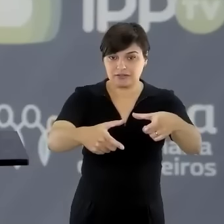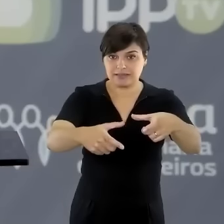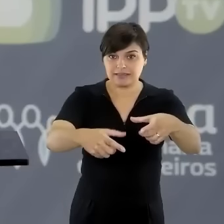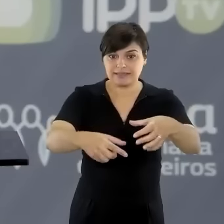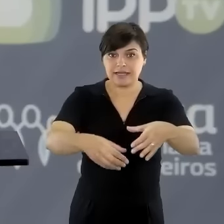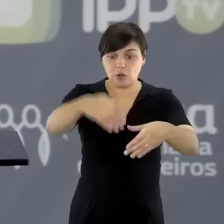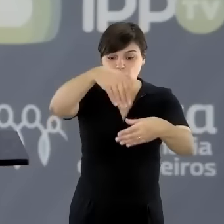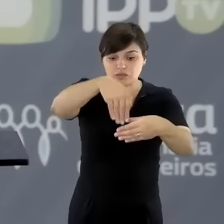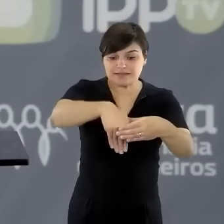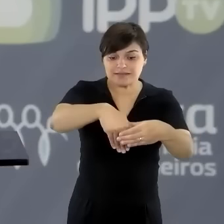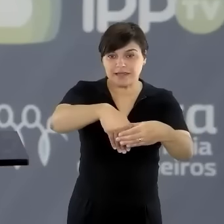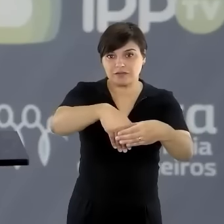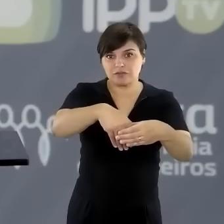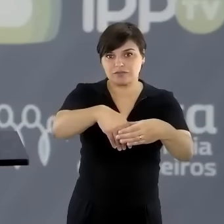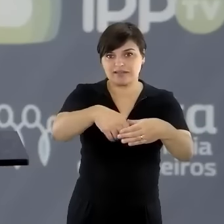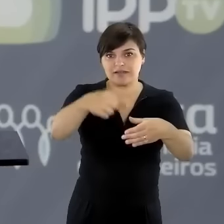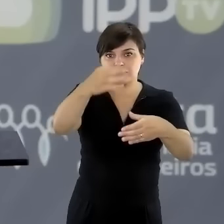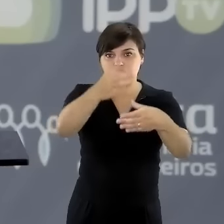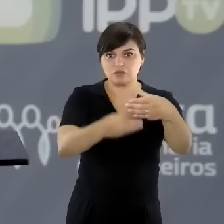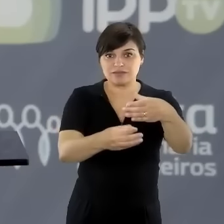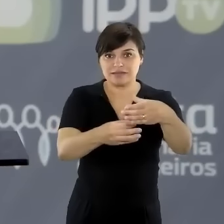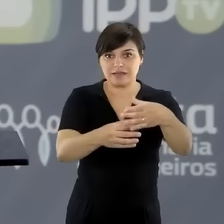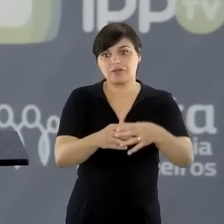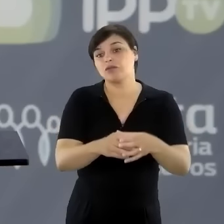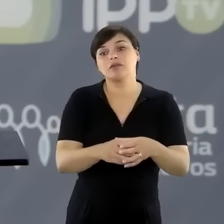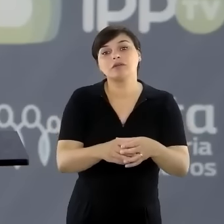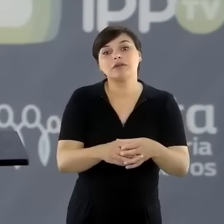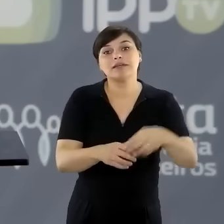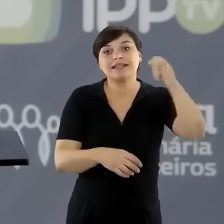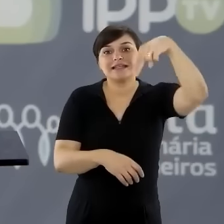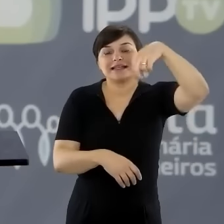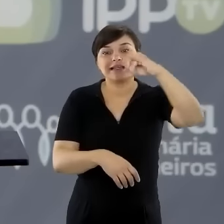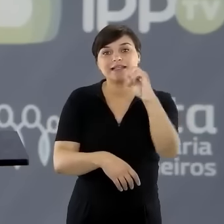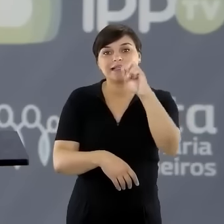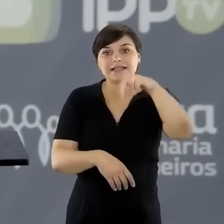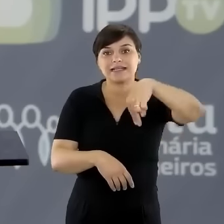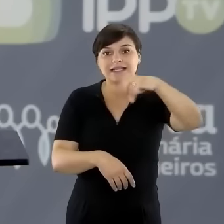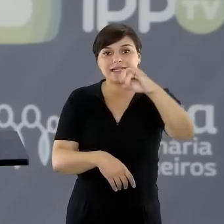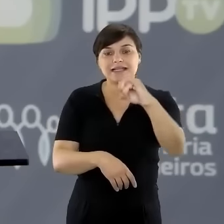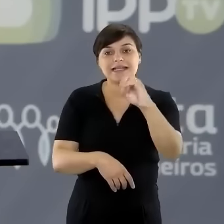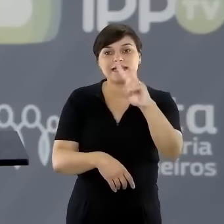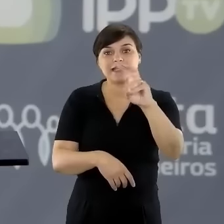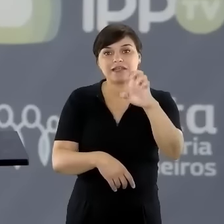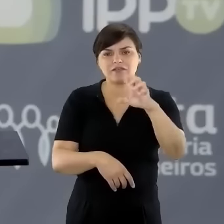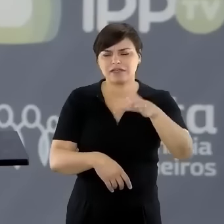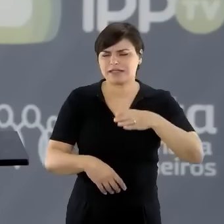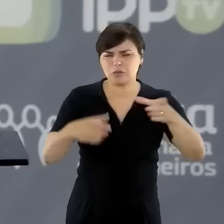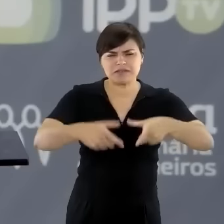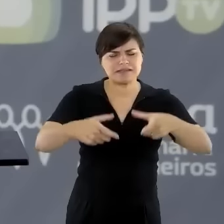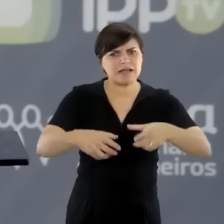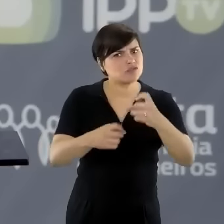militar e econômica do mundo da época a cidade de nínive Capital da da